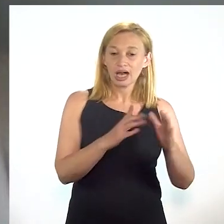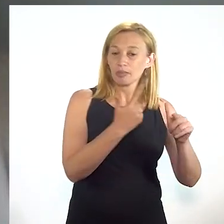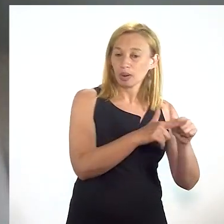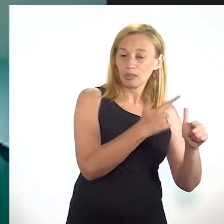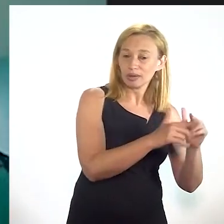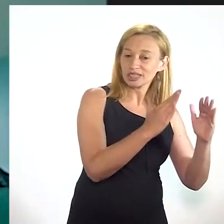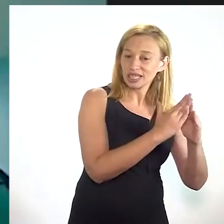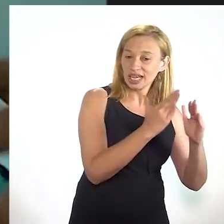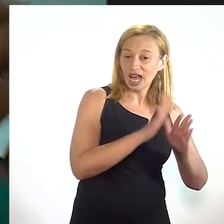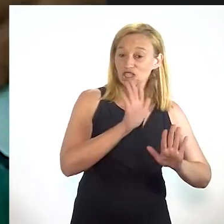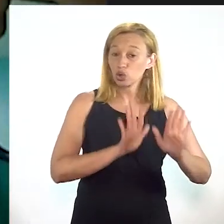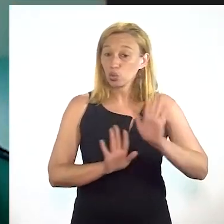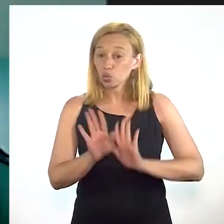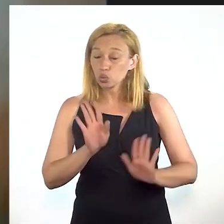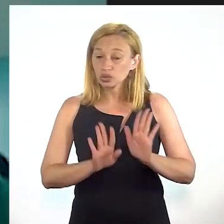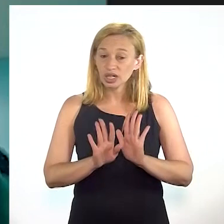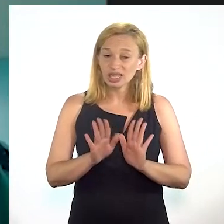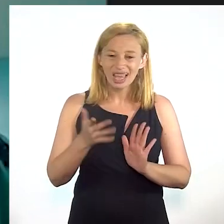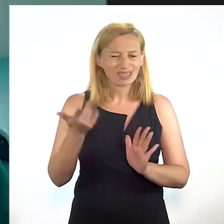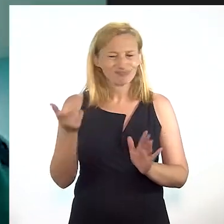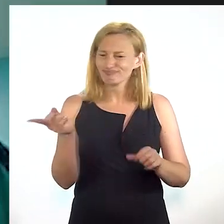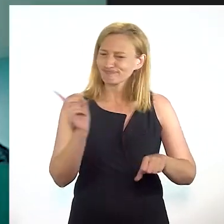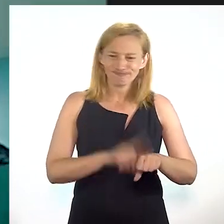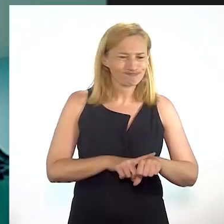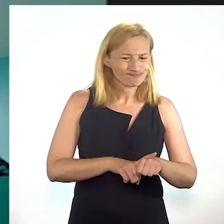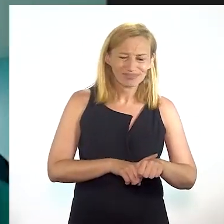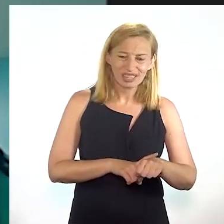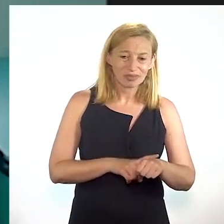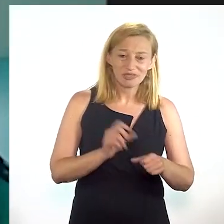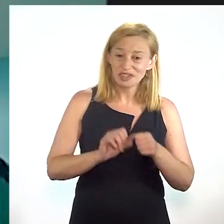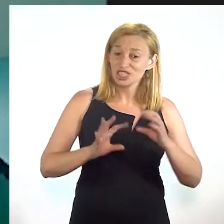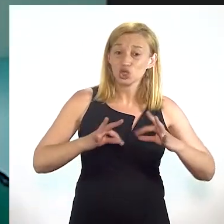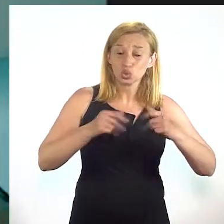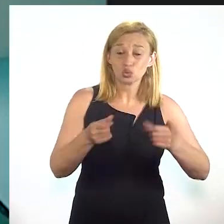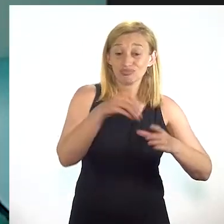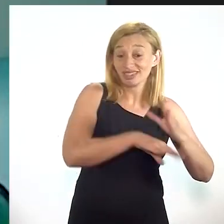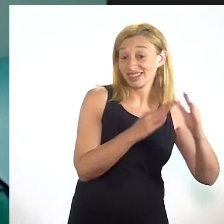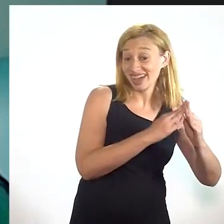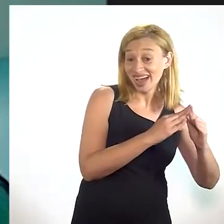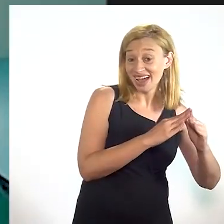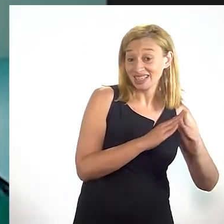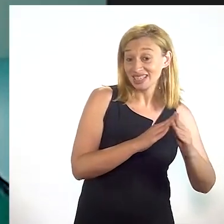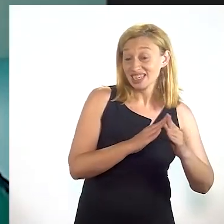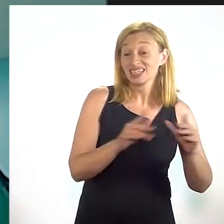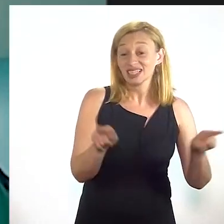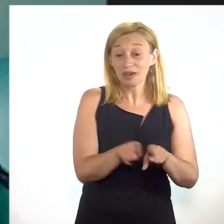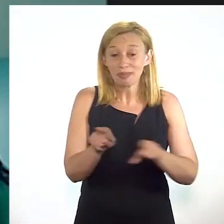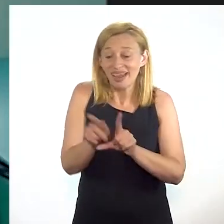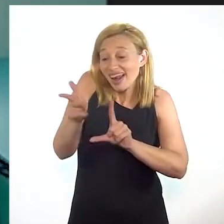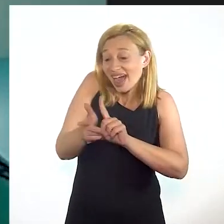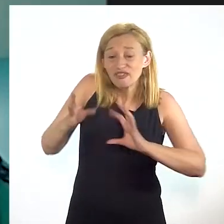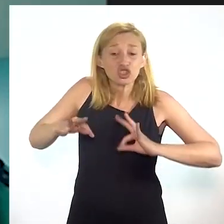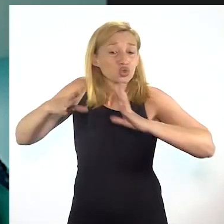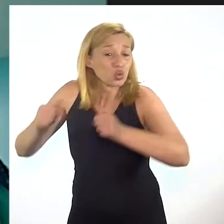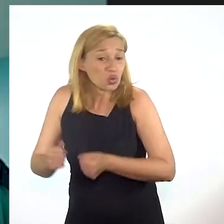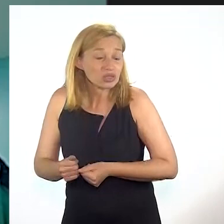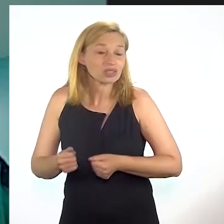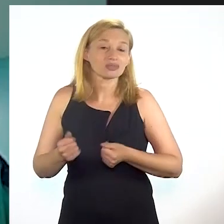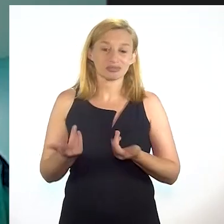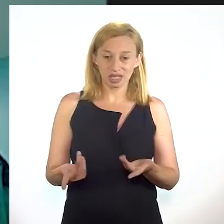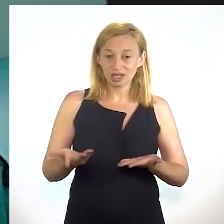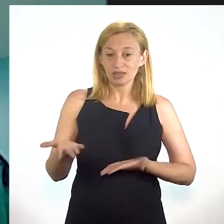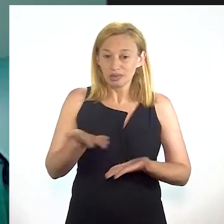de casa, o cuidado, e às vezes não dá tempo de você fazer todas as coisas, ainda participar de todas as lives que a gente